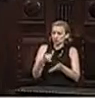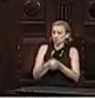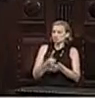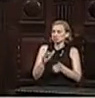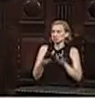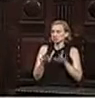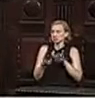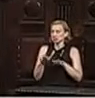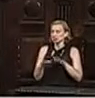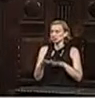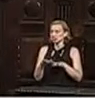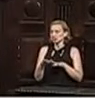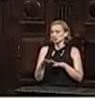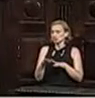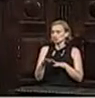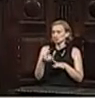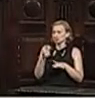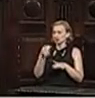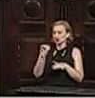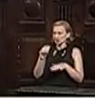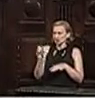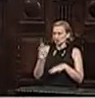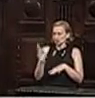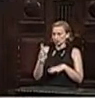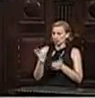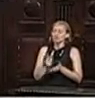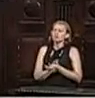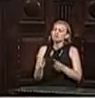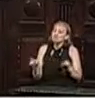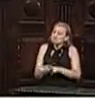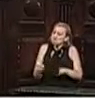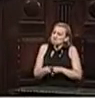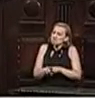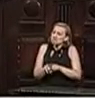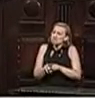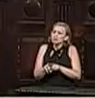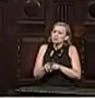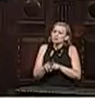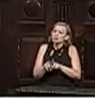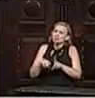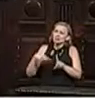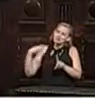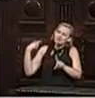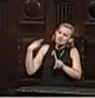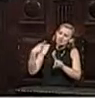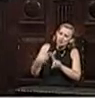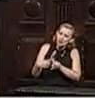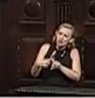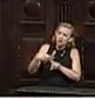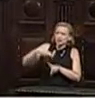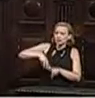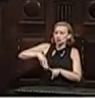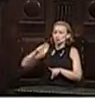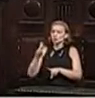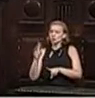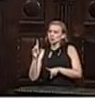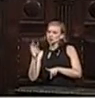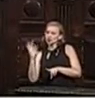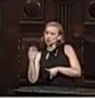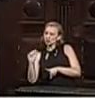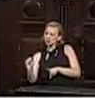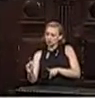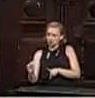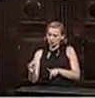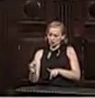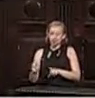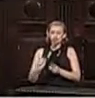R$70. E também pagará as multas, senhor presidente, as